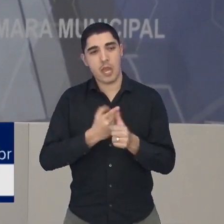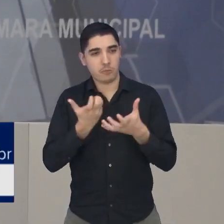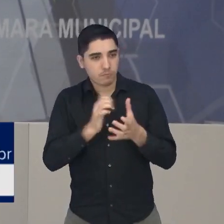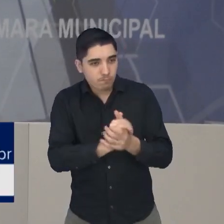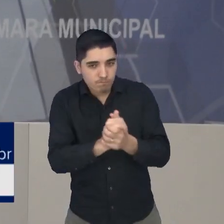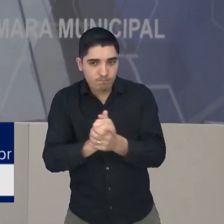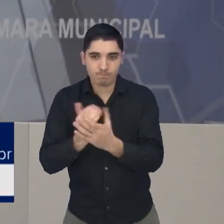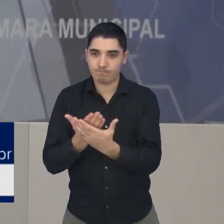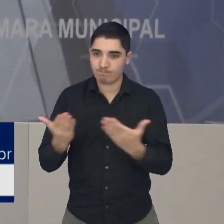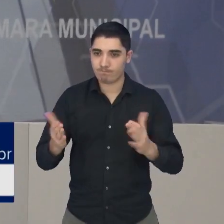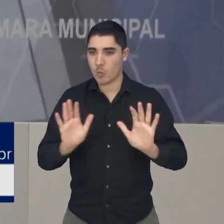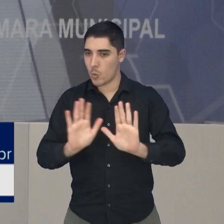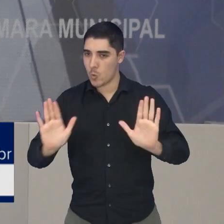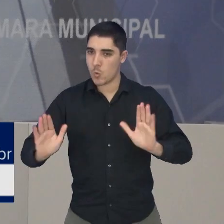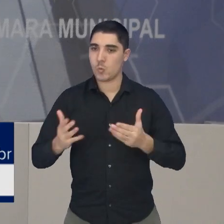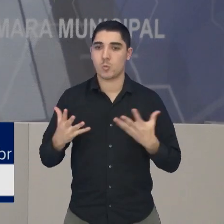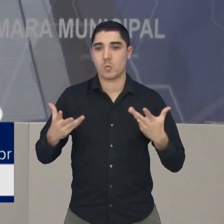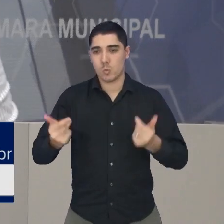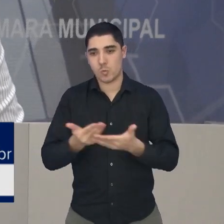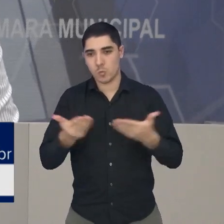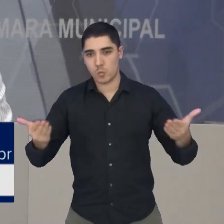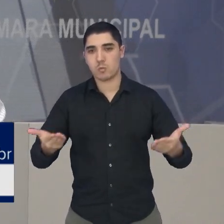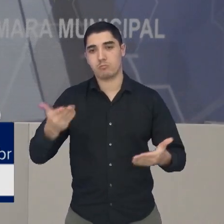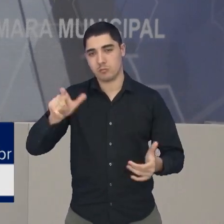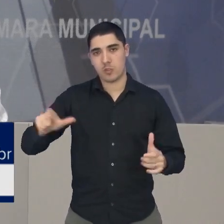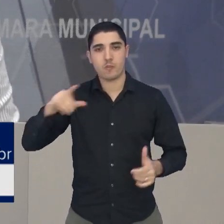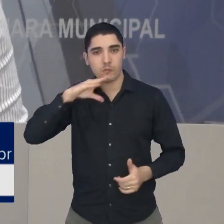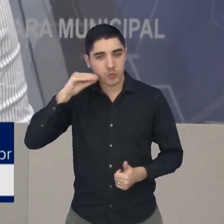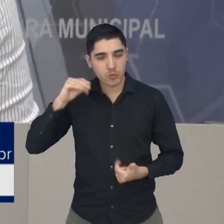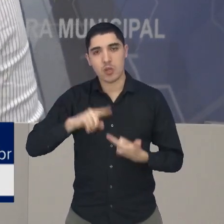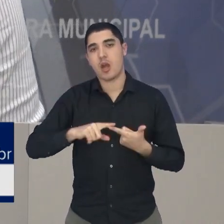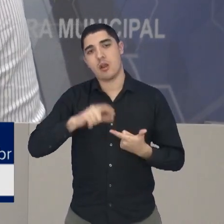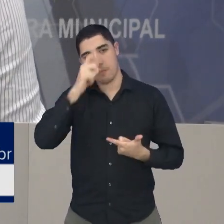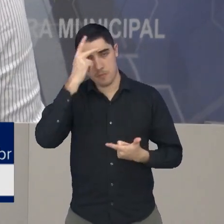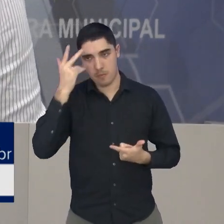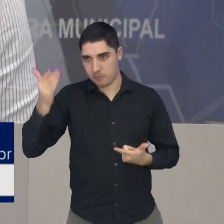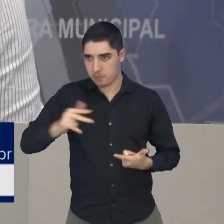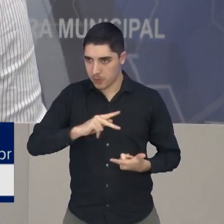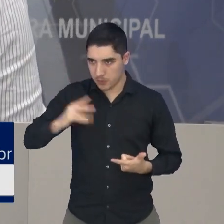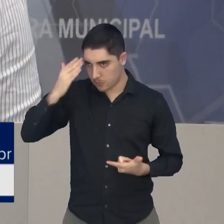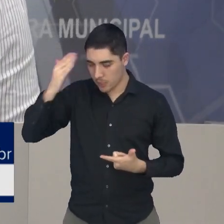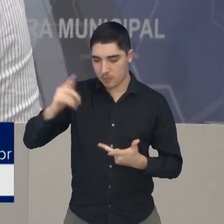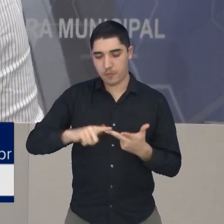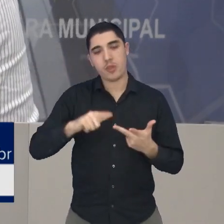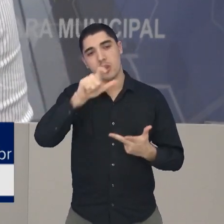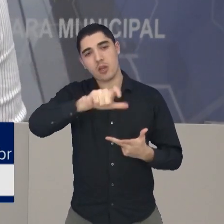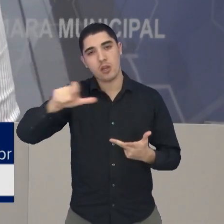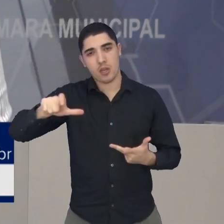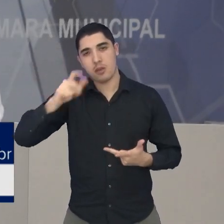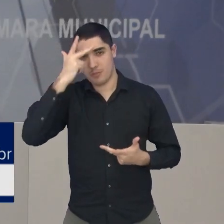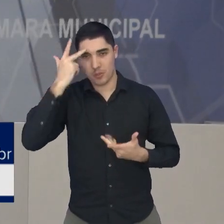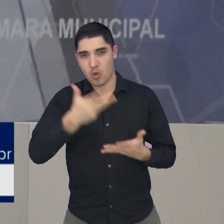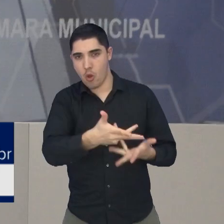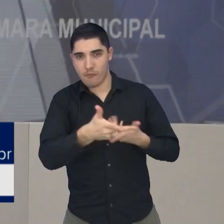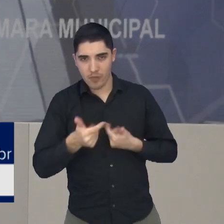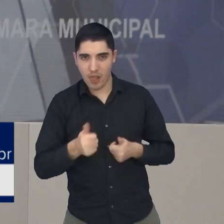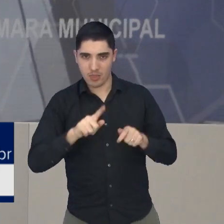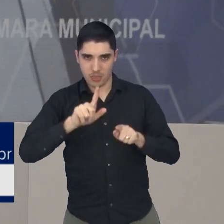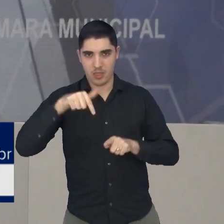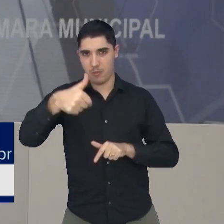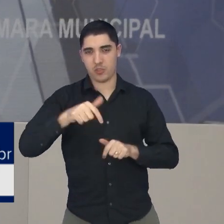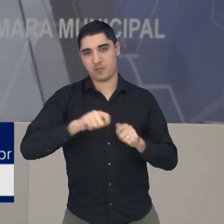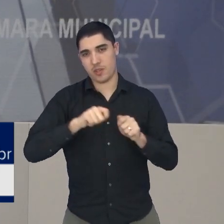colegas, servidores, presidente, obrigado, os convidados aqui na Câmara Municipal que serão homenageados em breve.